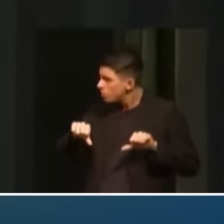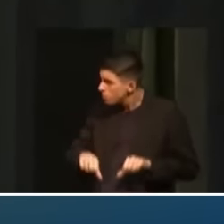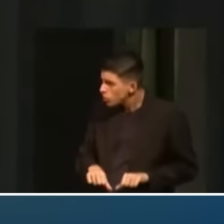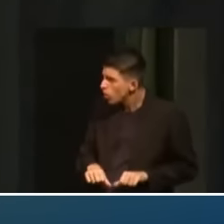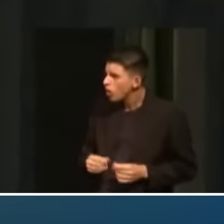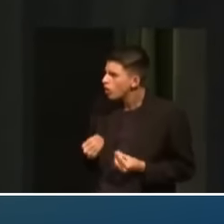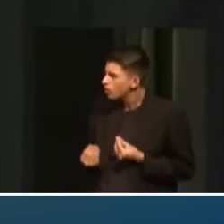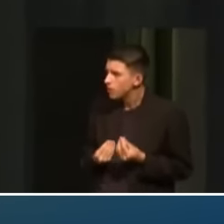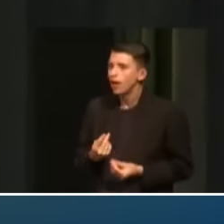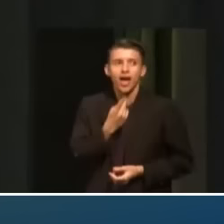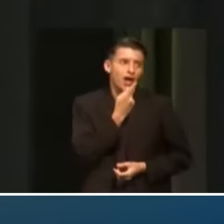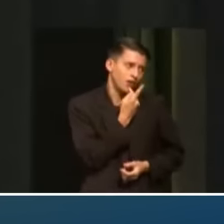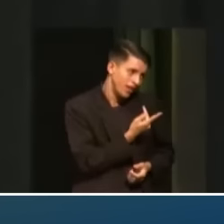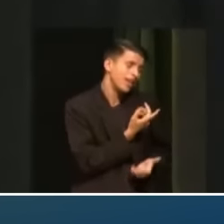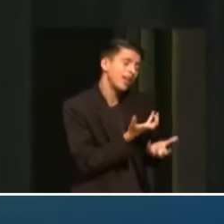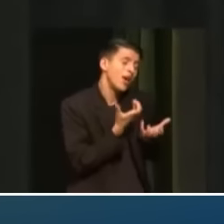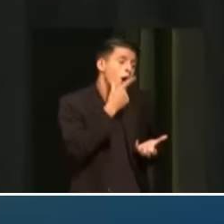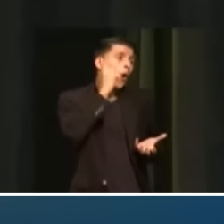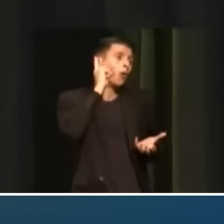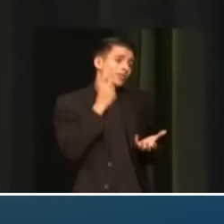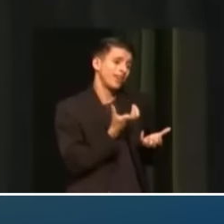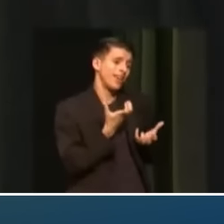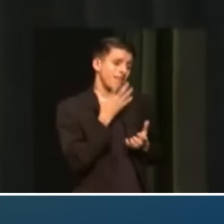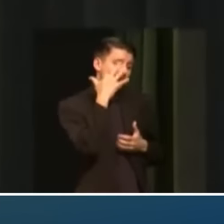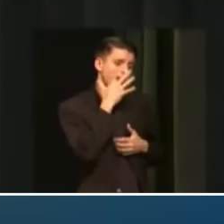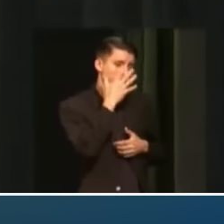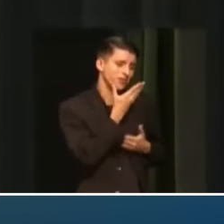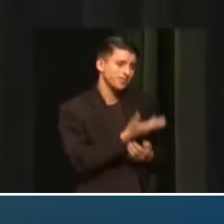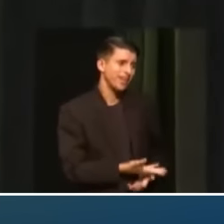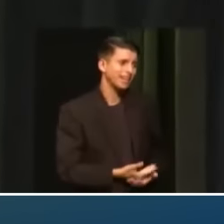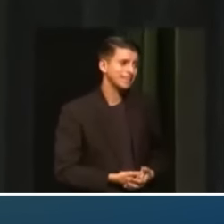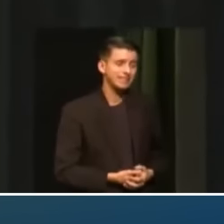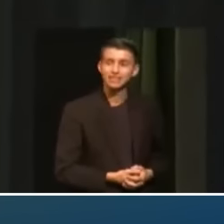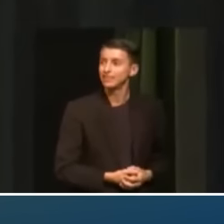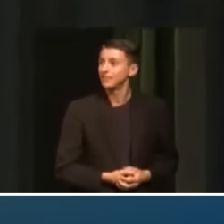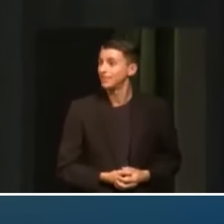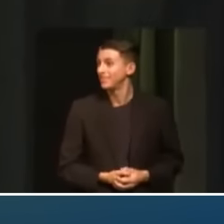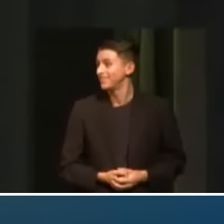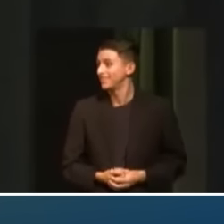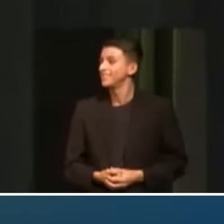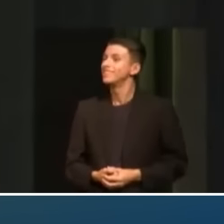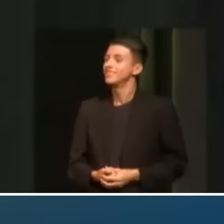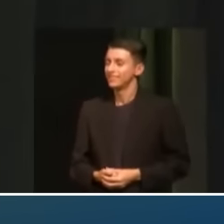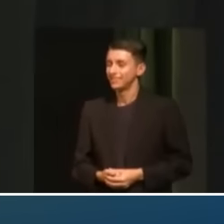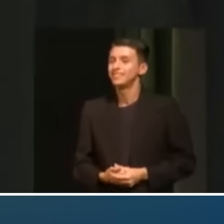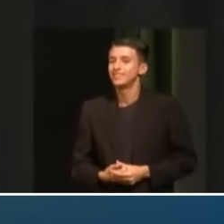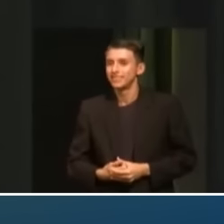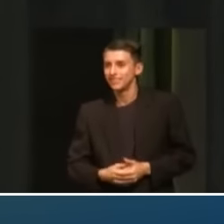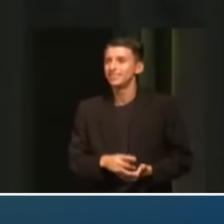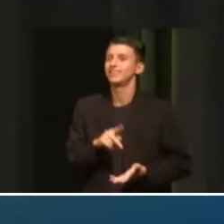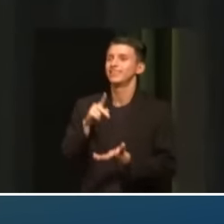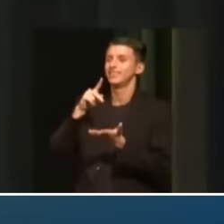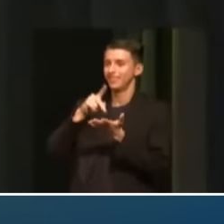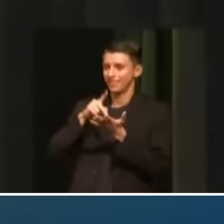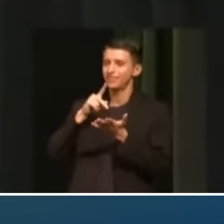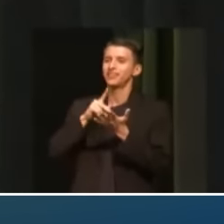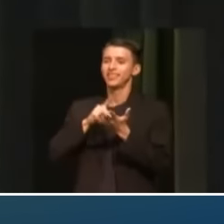mérito das acusações o que você tava discutindo lá era o afastamento se devia afastar o ou não os